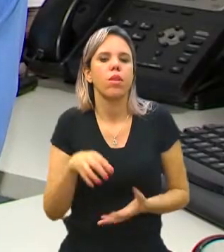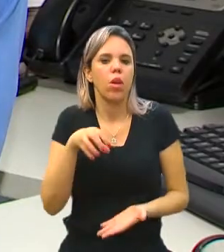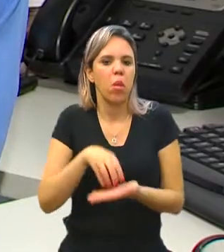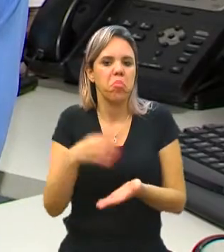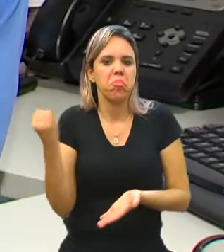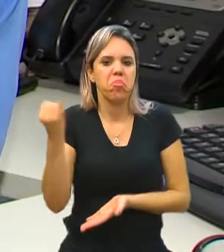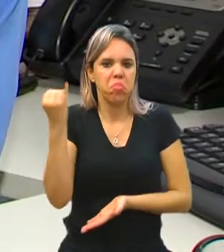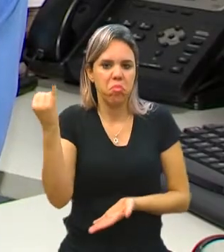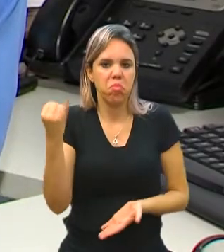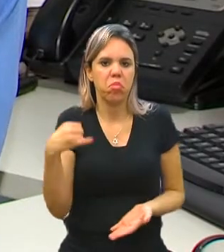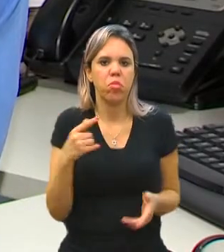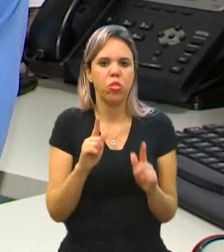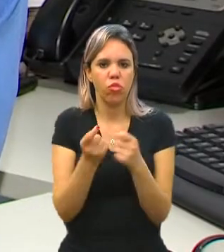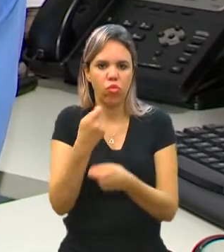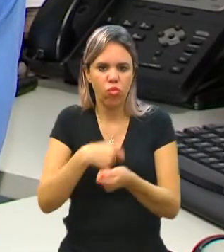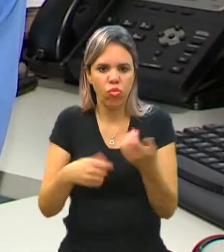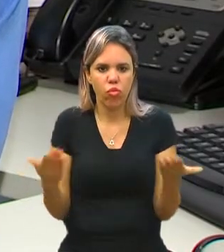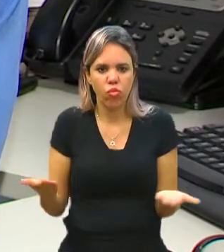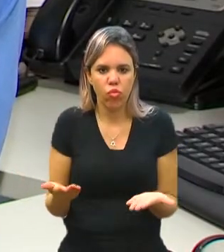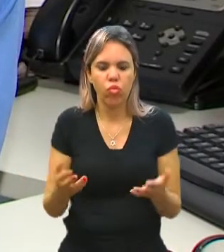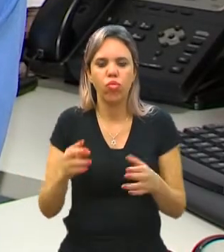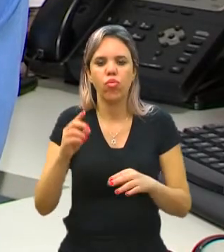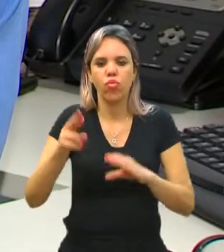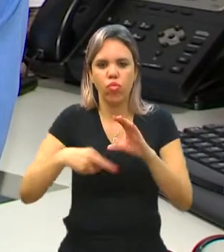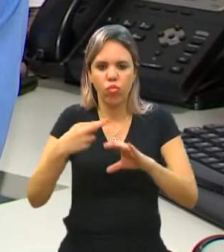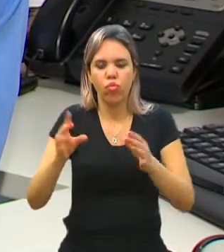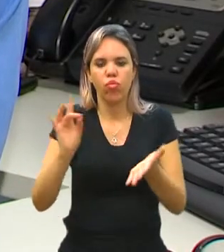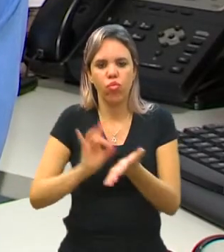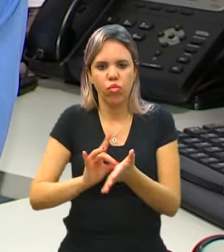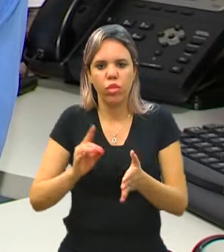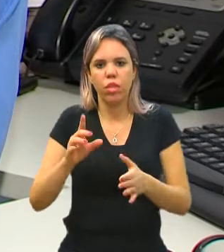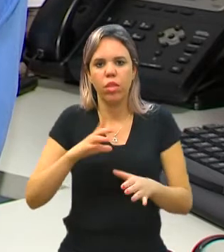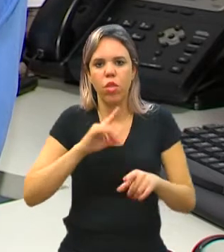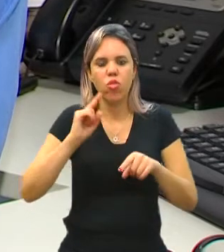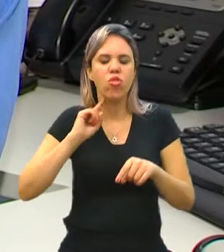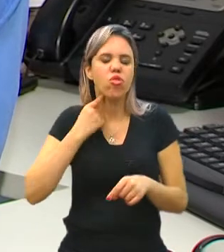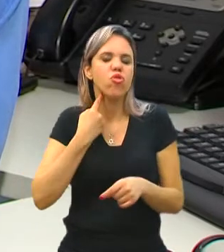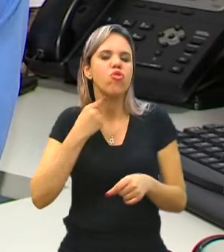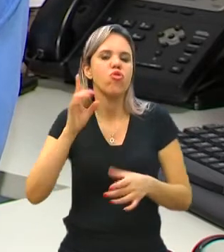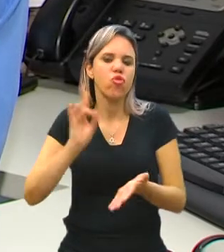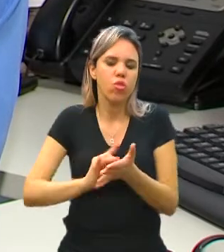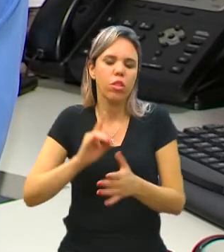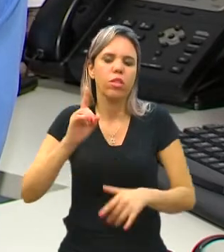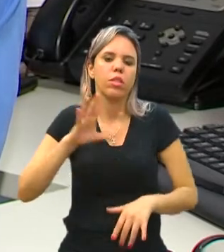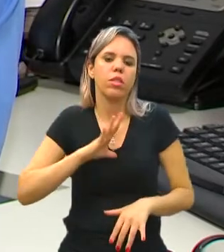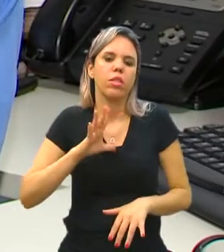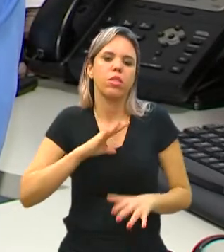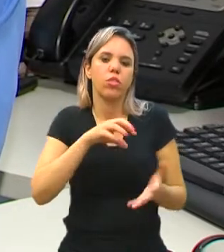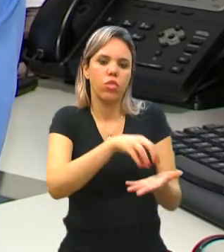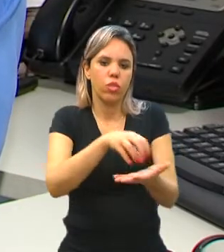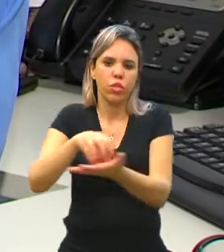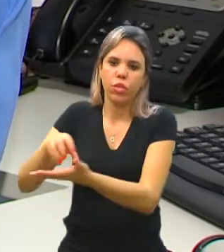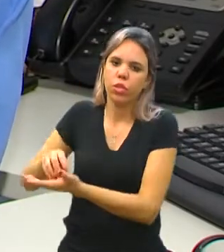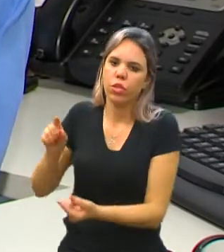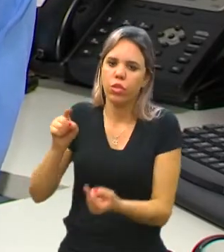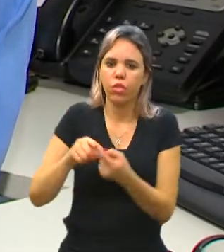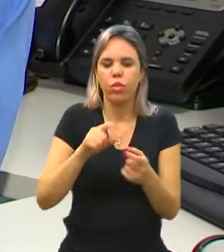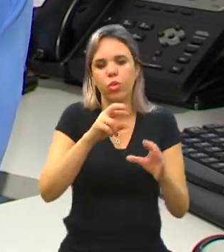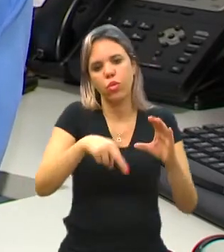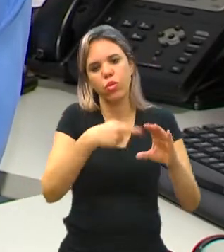equipamento importante para a gestão adequada dos resíduos sólidos da cidade ideal é que você tivesse uma rede